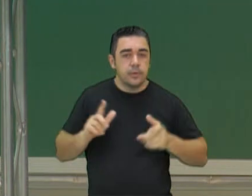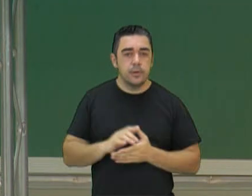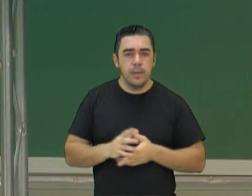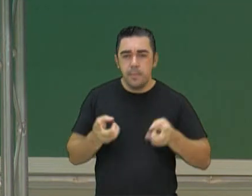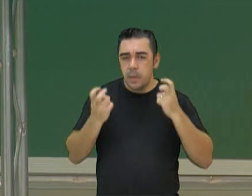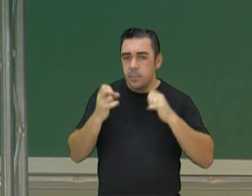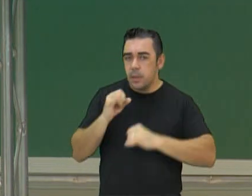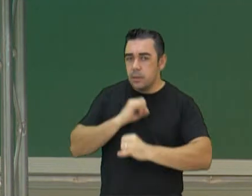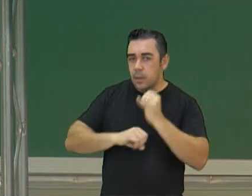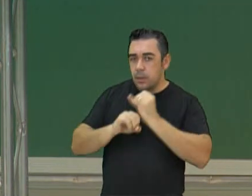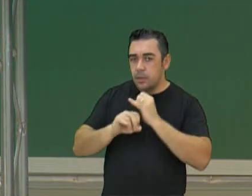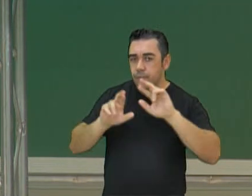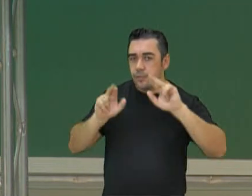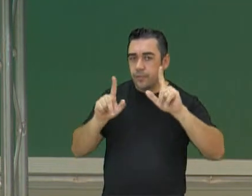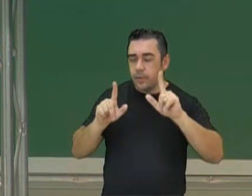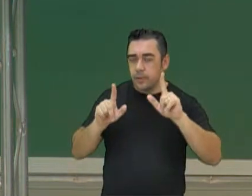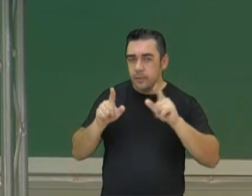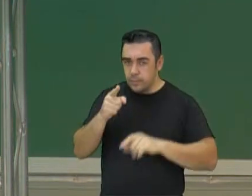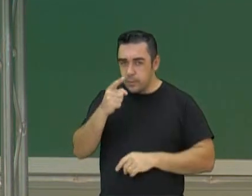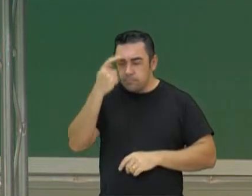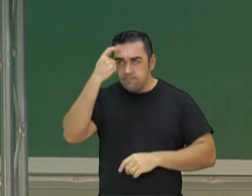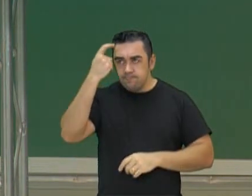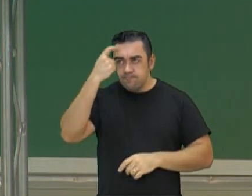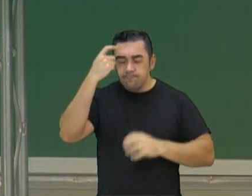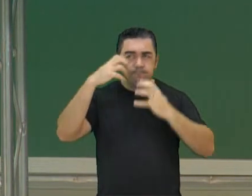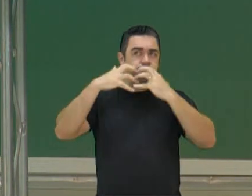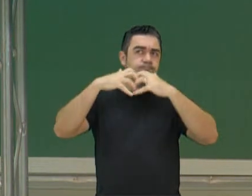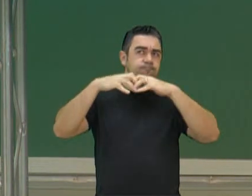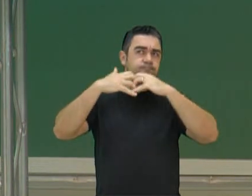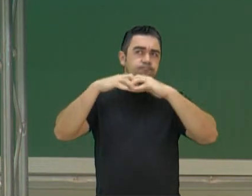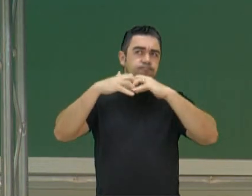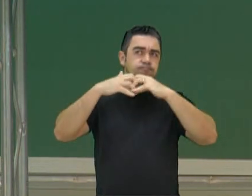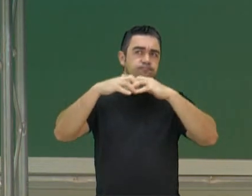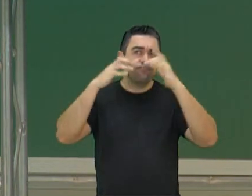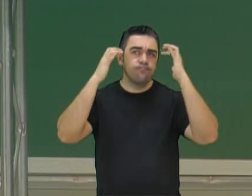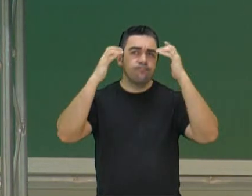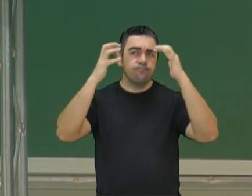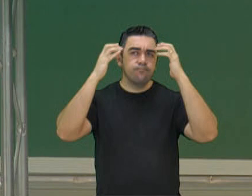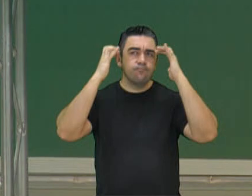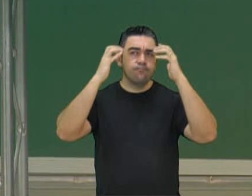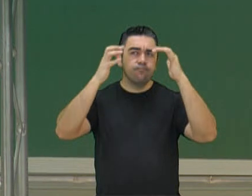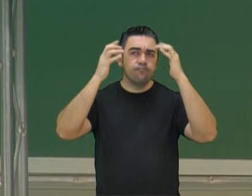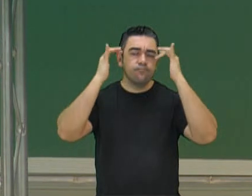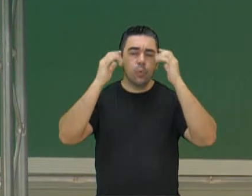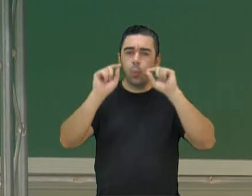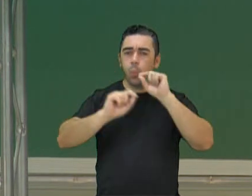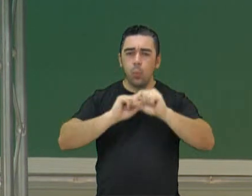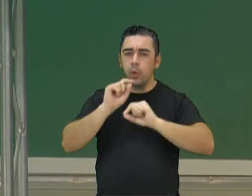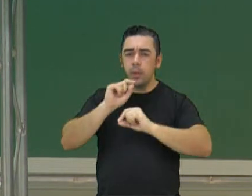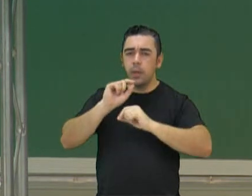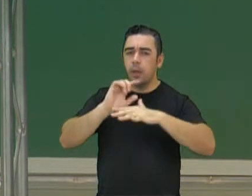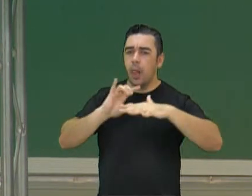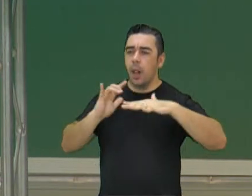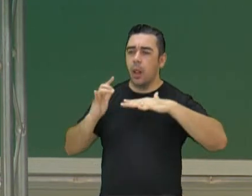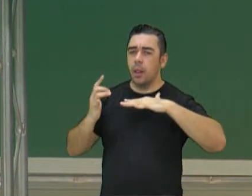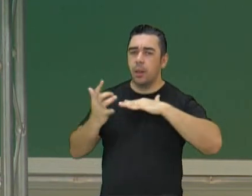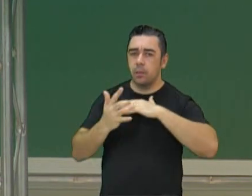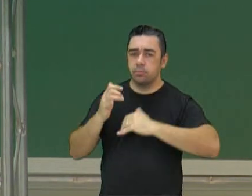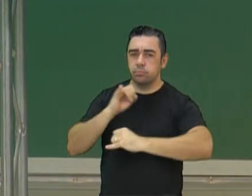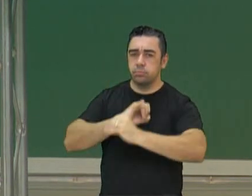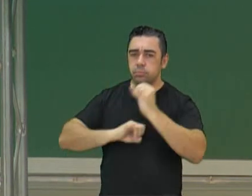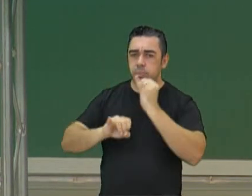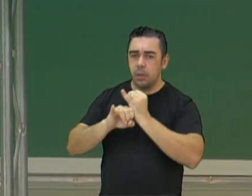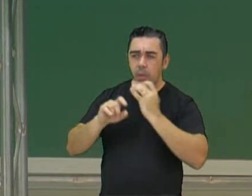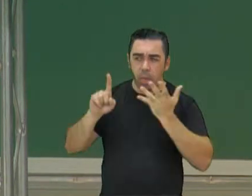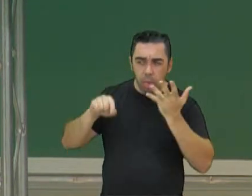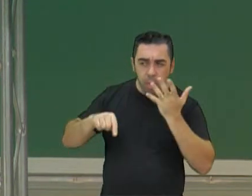internet de uma nova maneira? Então, passaram a refletir agora sobre essa grande rede da internet como um meio